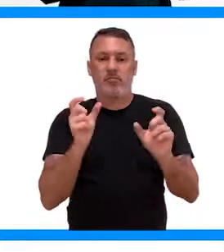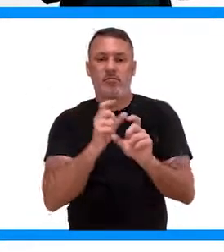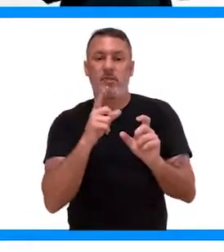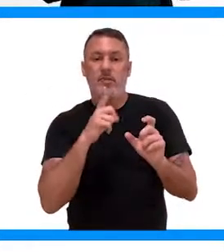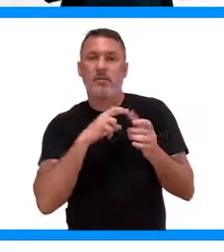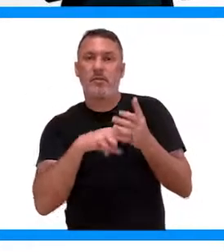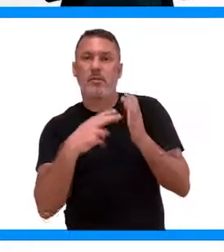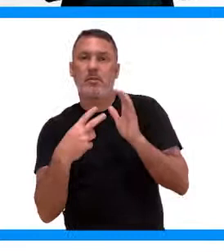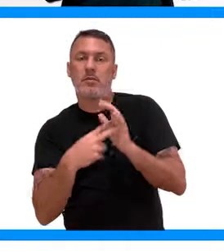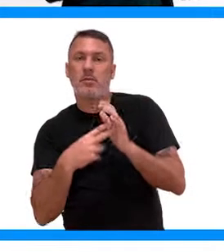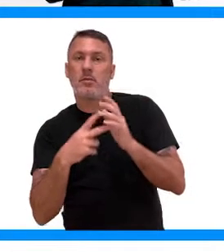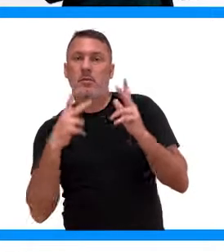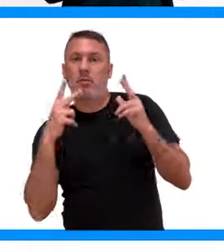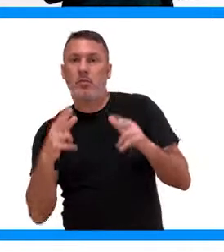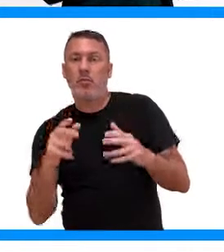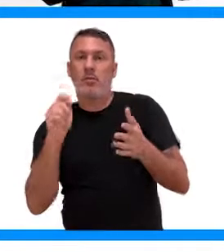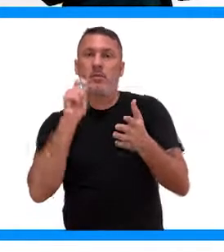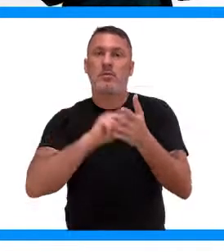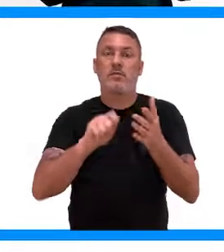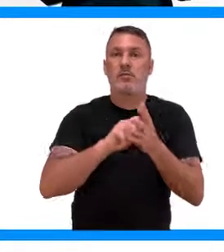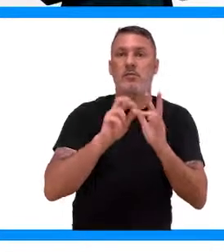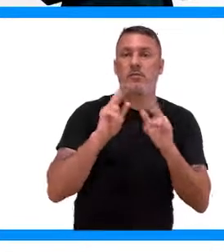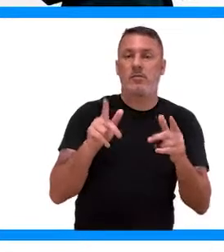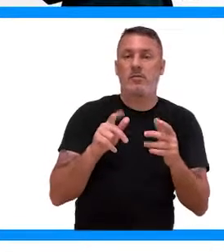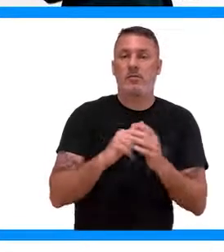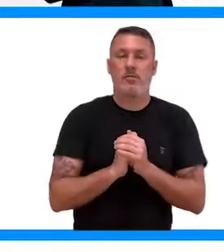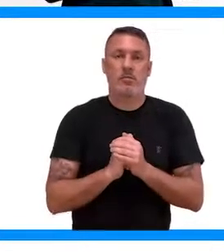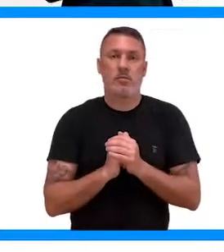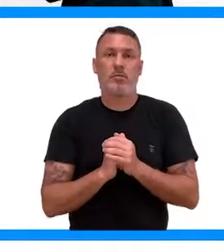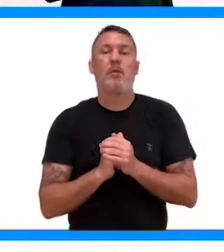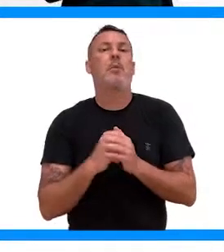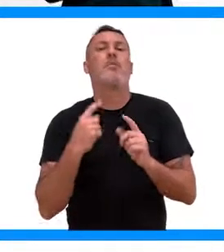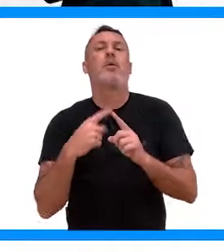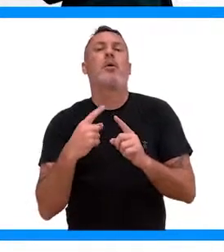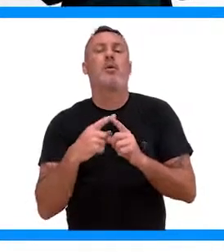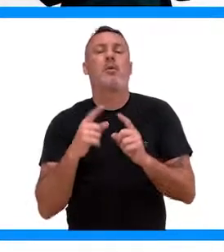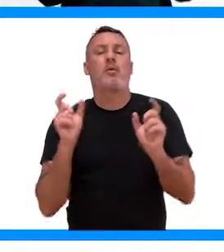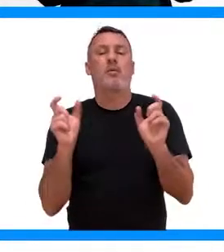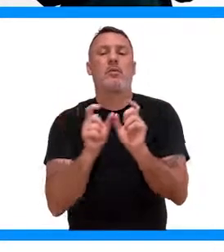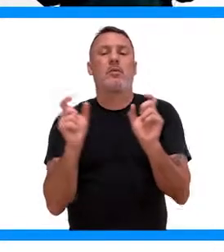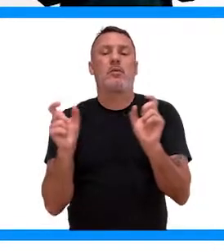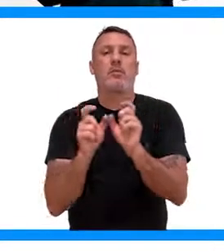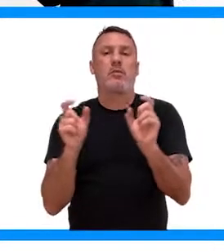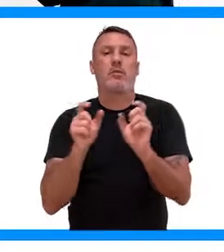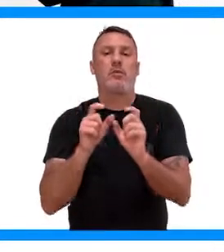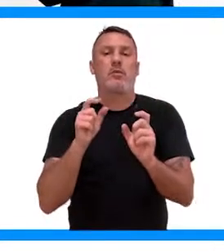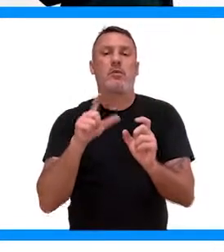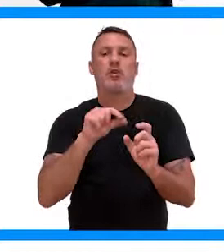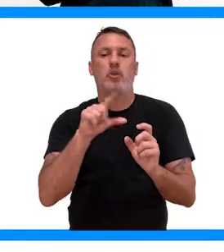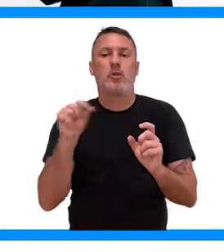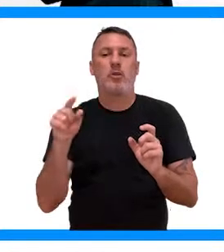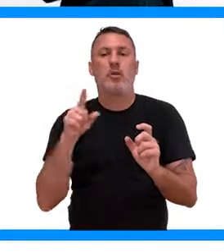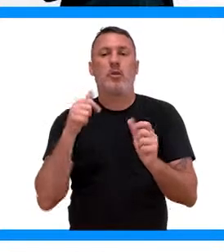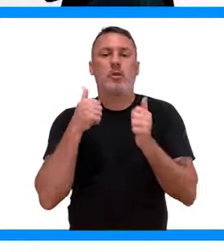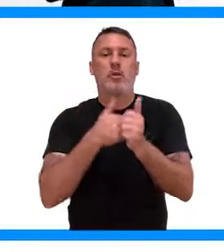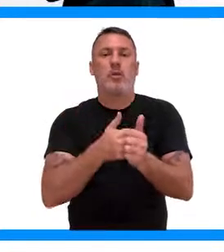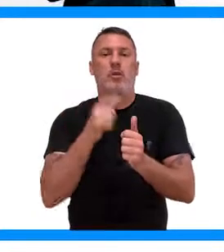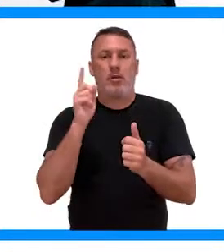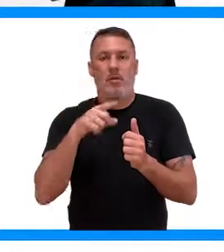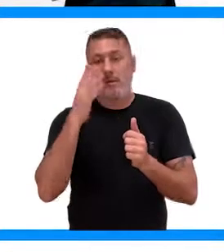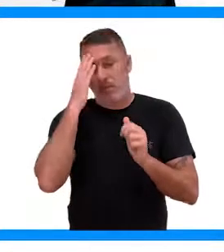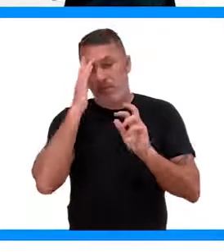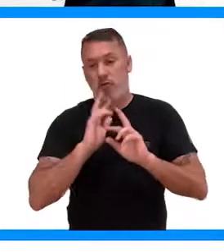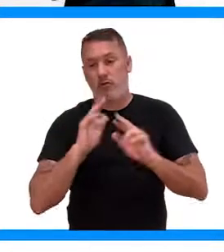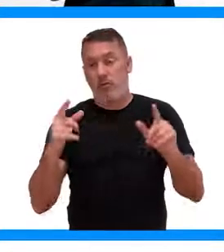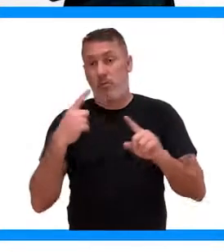pero que tienen el significado diferente. Então, são duas palavras, o acento diacrítico ou diferencial, ele